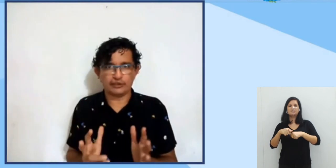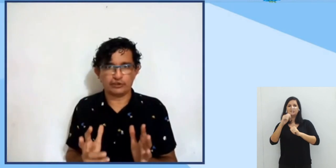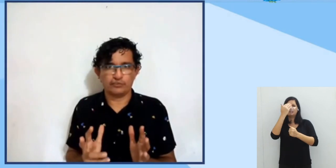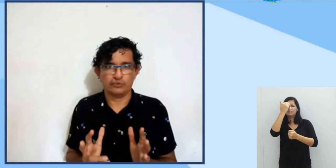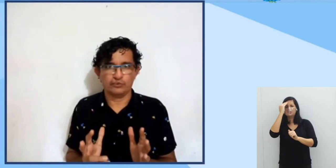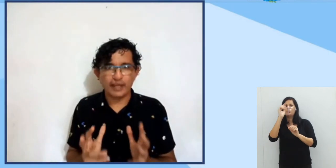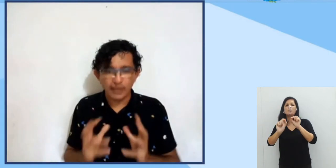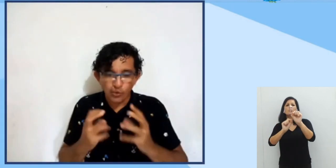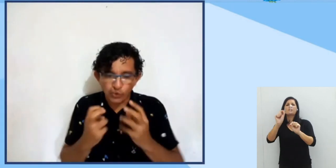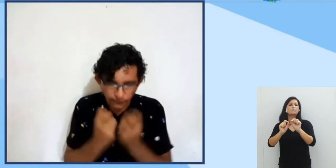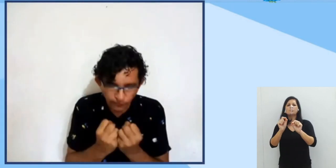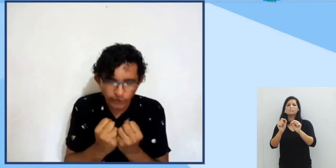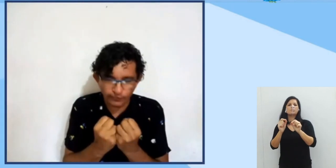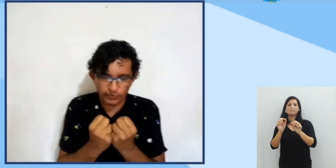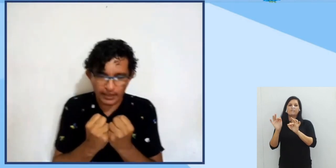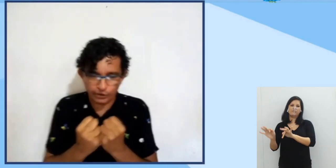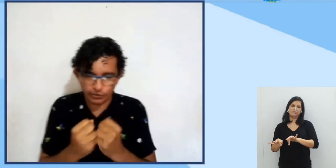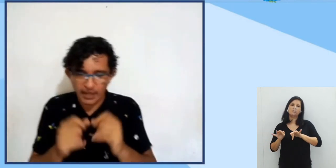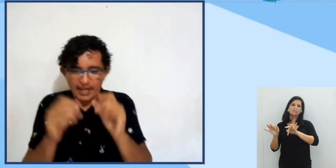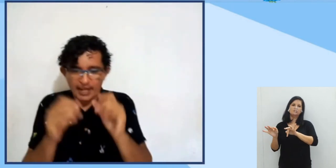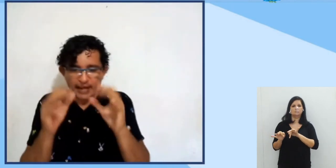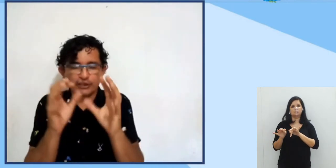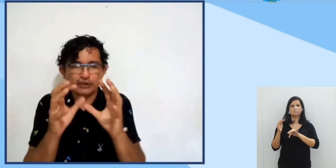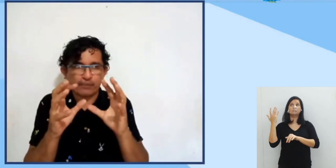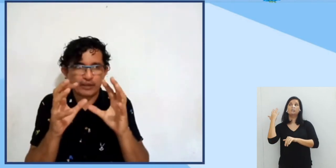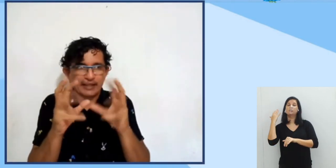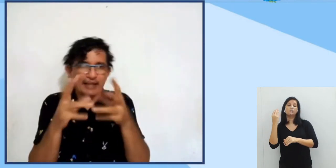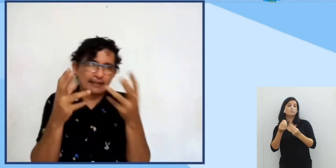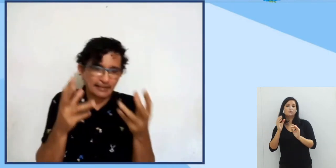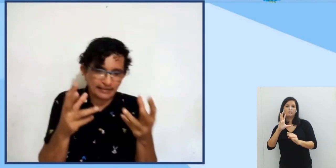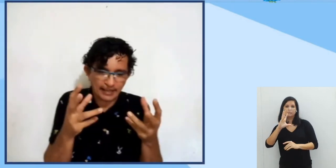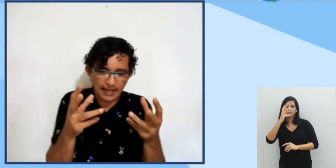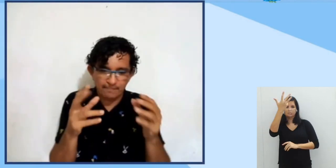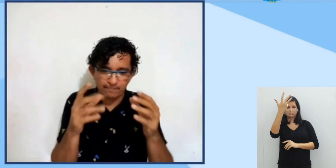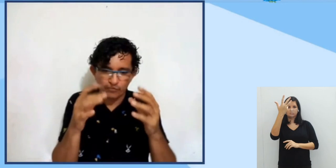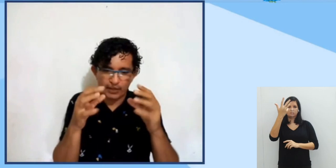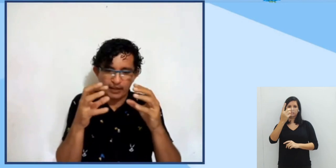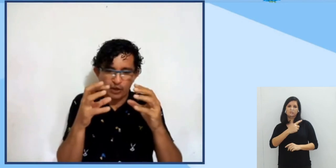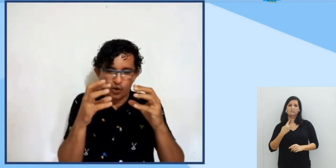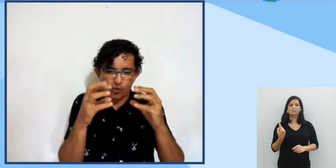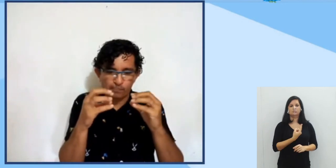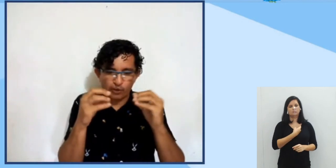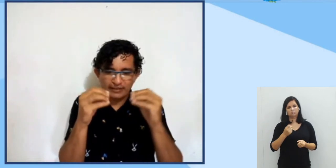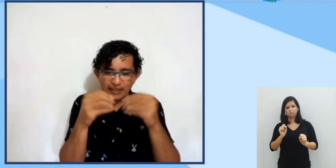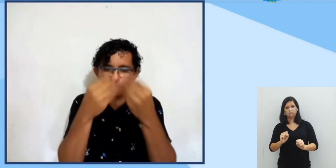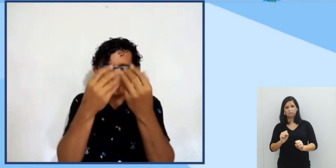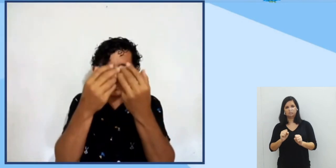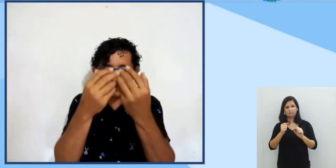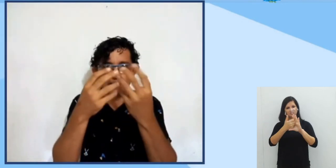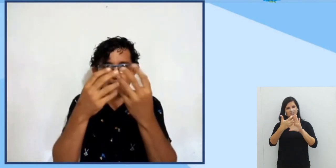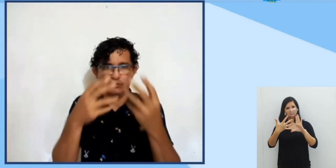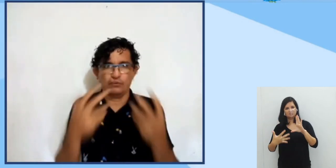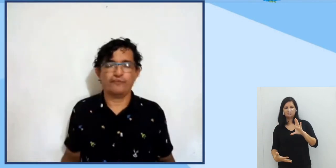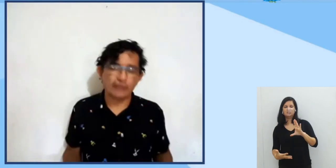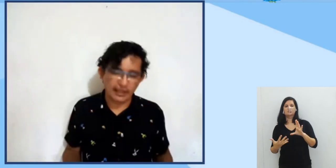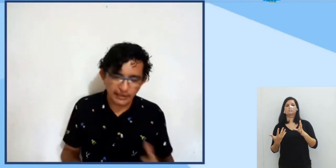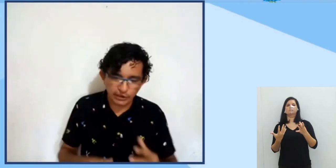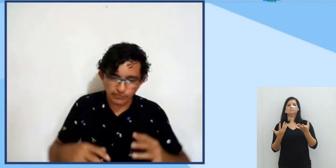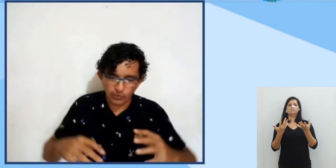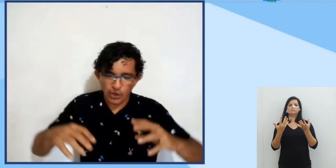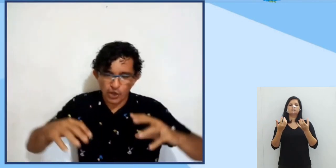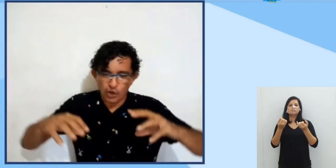o feudalismo. Não é? O que foi o feudalismo? A gente pode caracterizar, né, ou pode definir